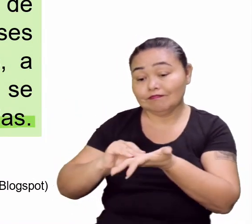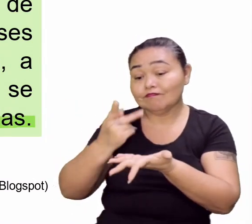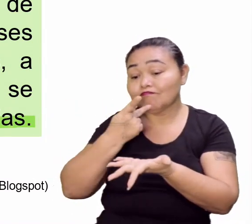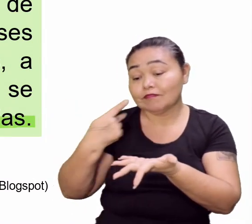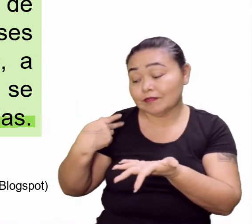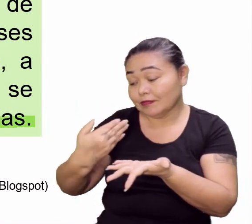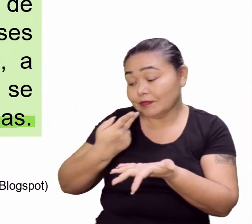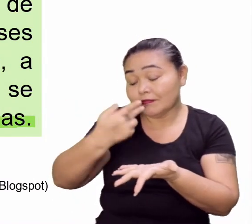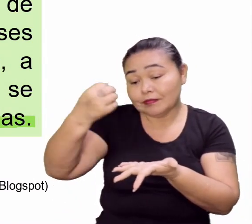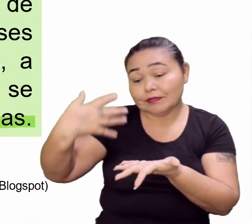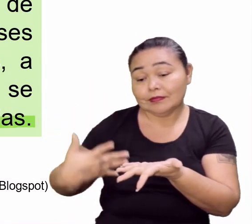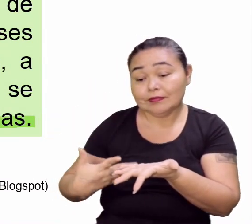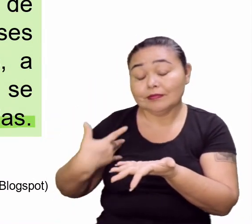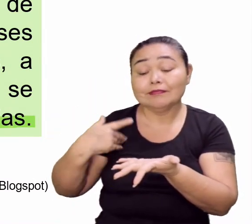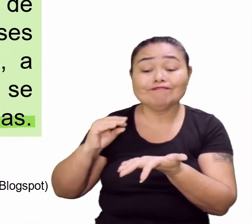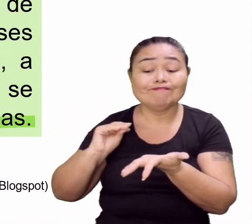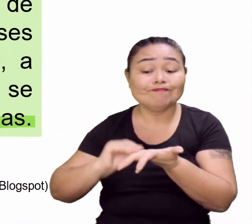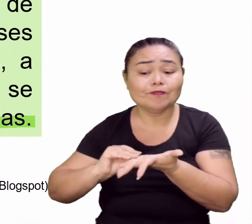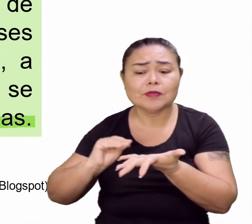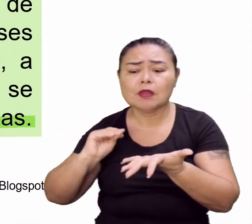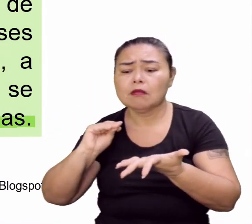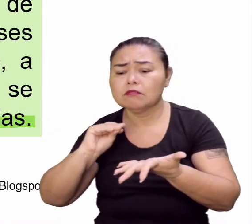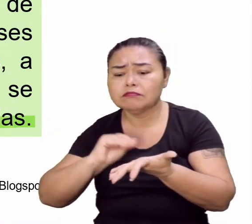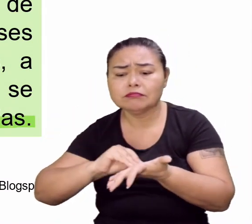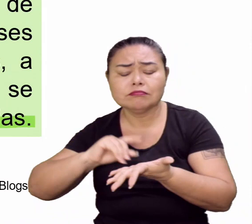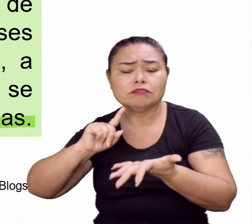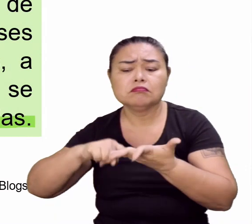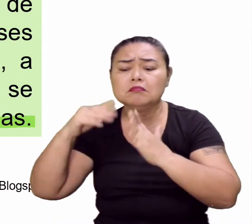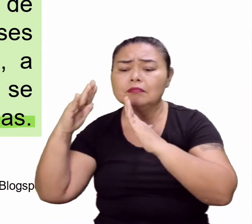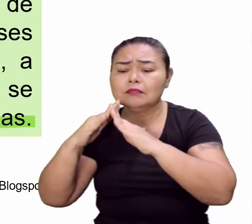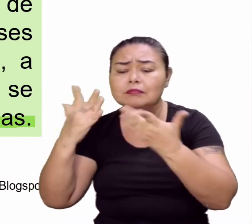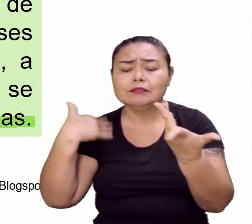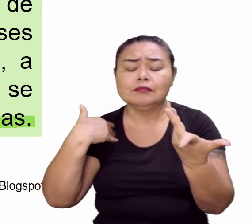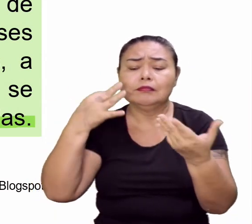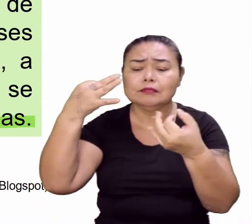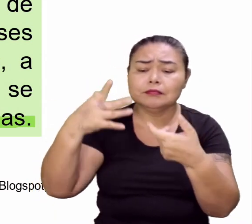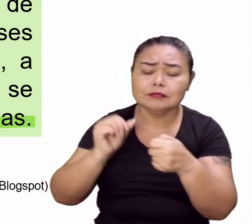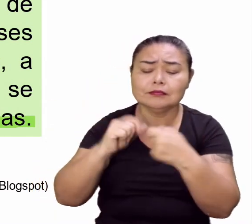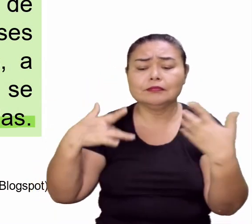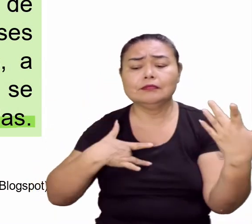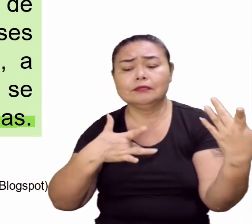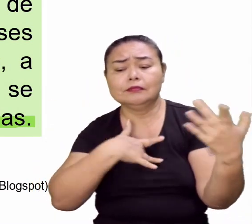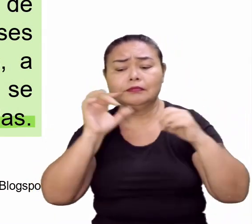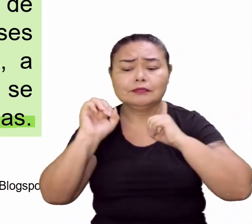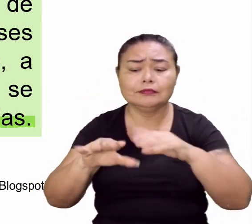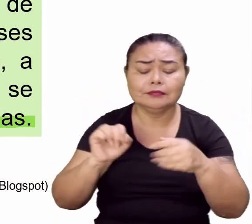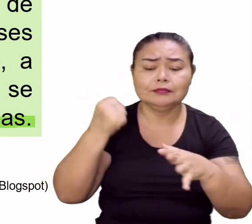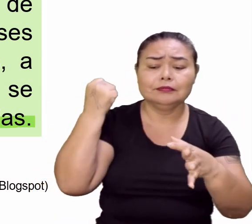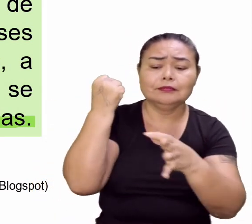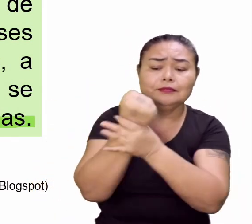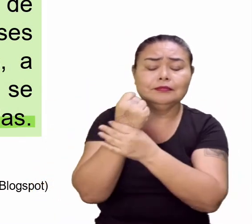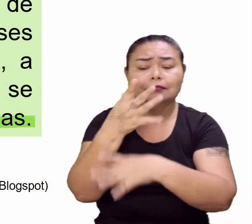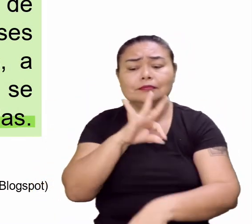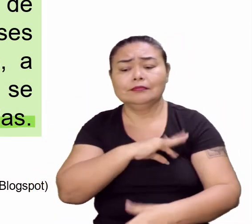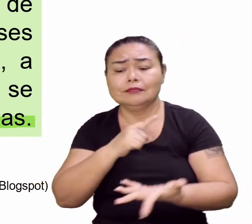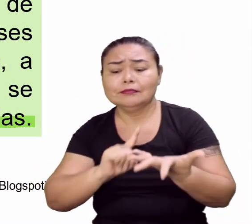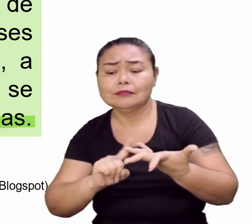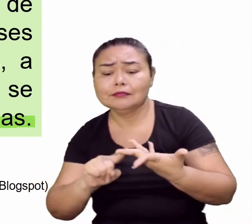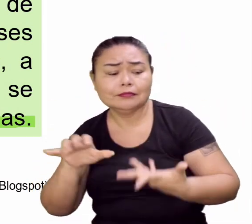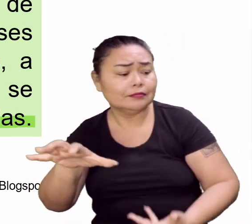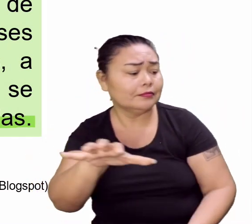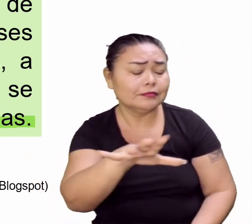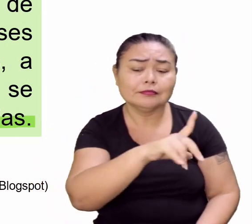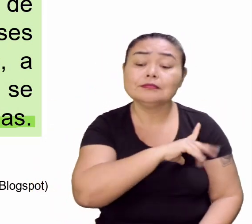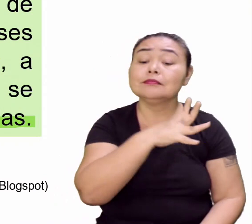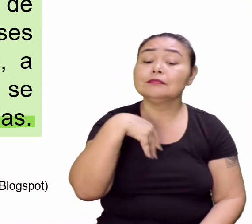falamos agora há pouco, né? Toda essa precariedade de moradia, saúde, educação, segurança. Muito bem. Ele está falando o